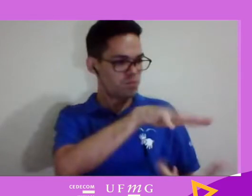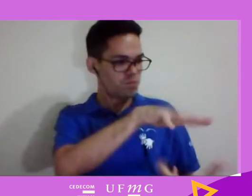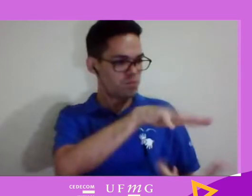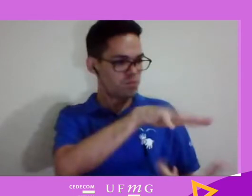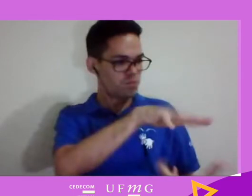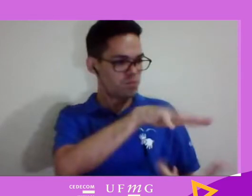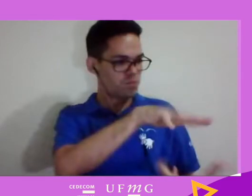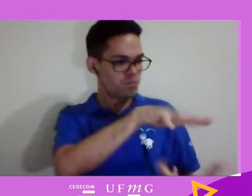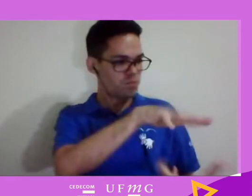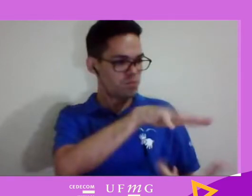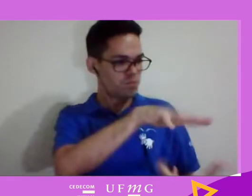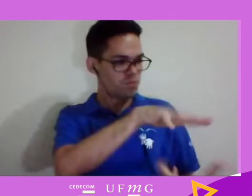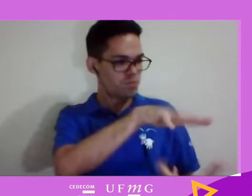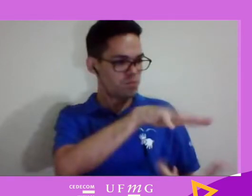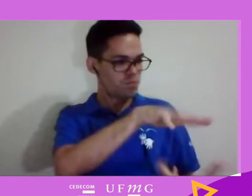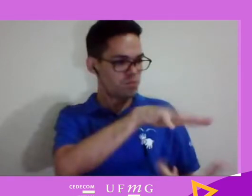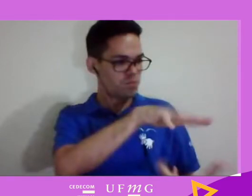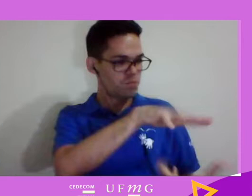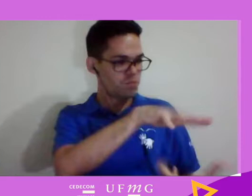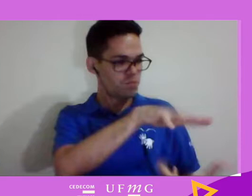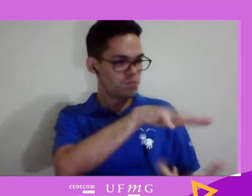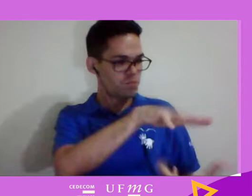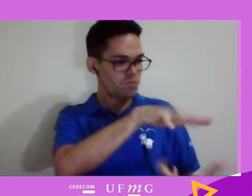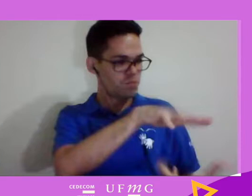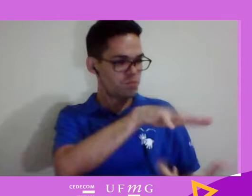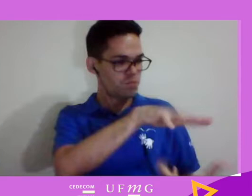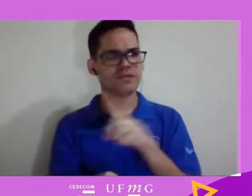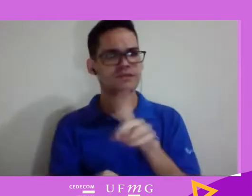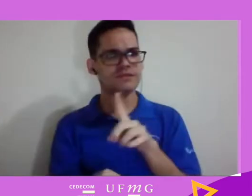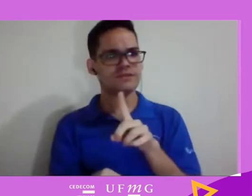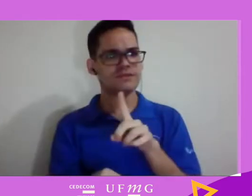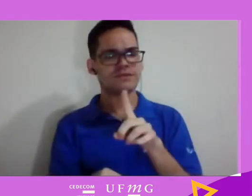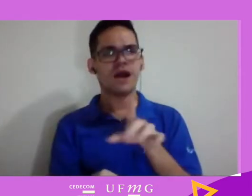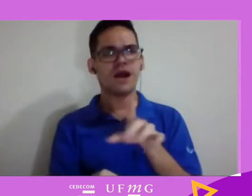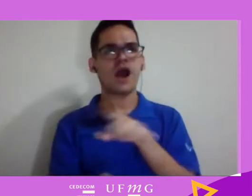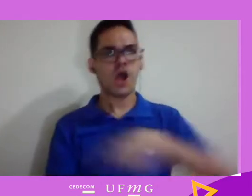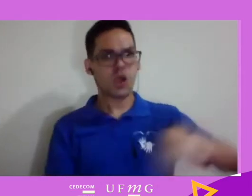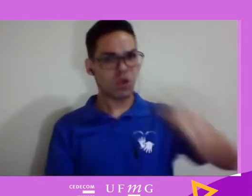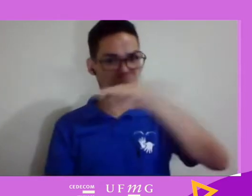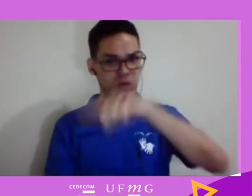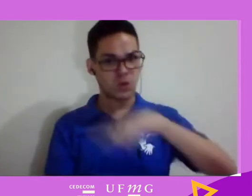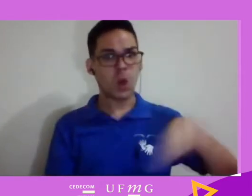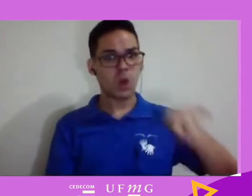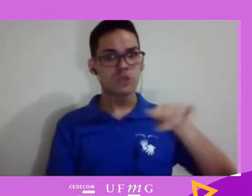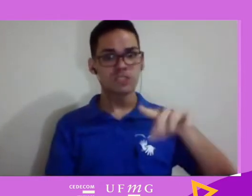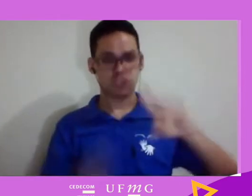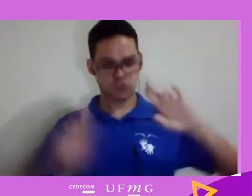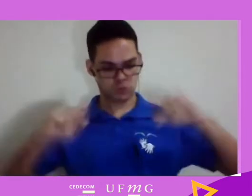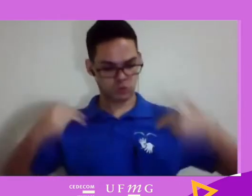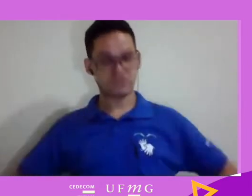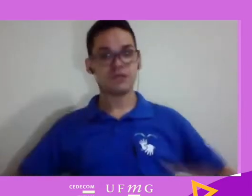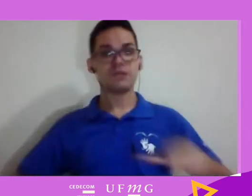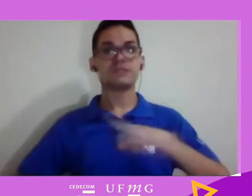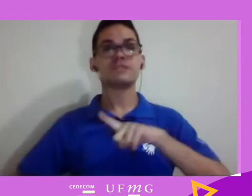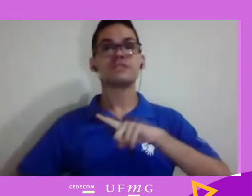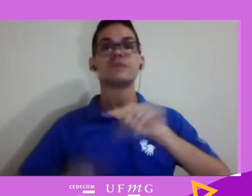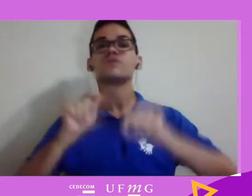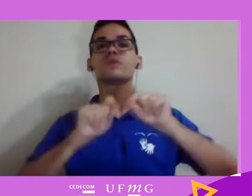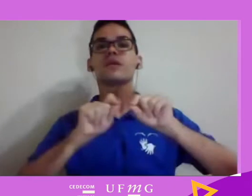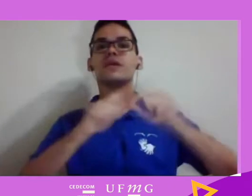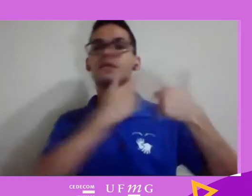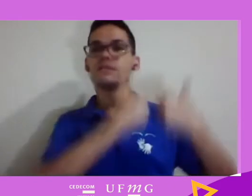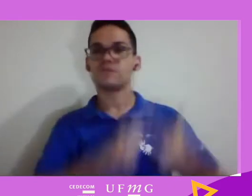só somos seres humanos porque dominamos a linguagem. E a linguagem vai se tornando cada vez mais tecnológica. Né?